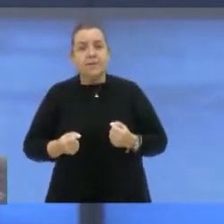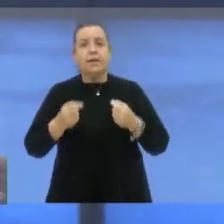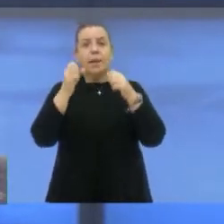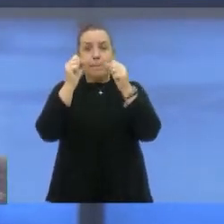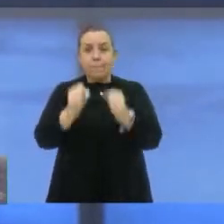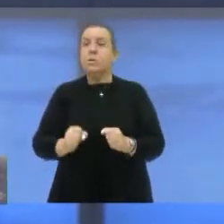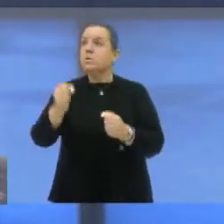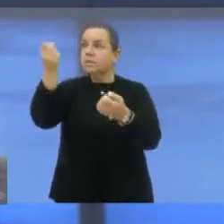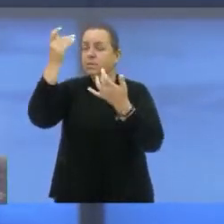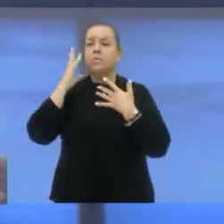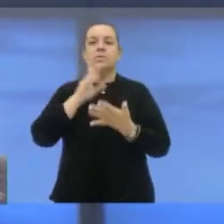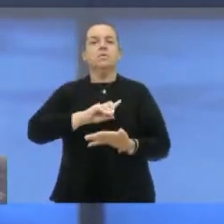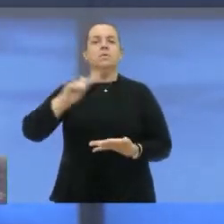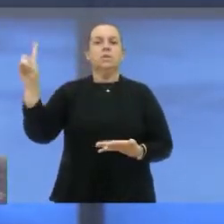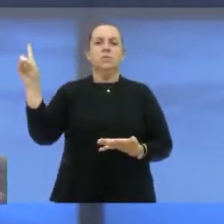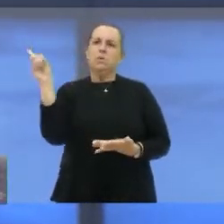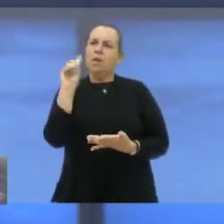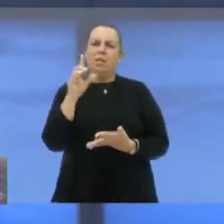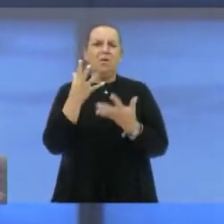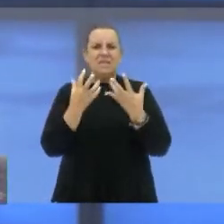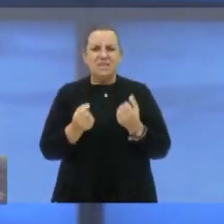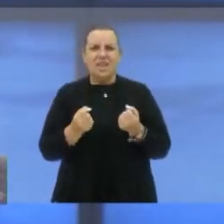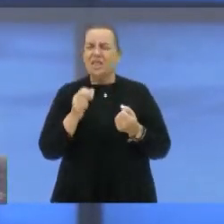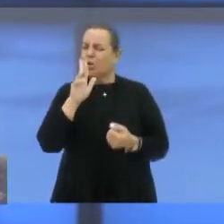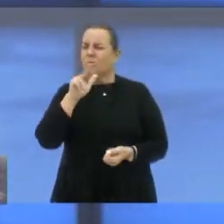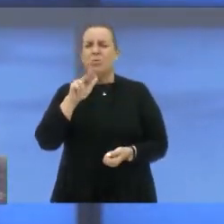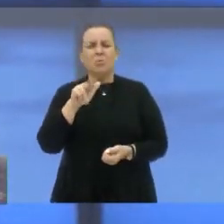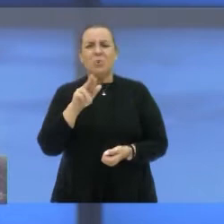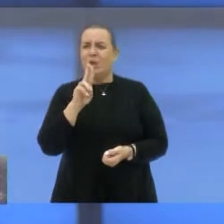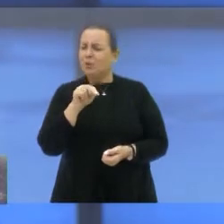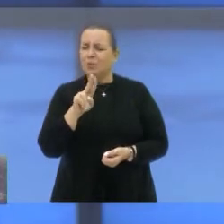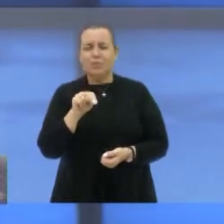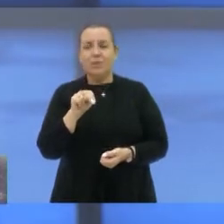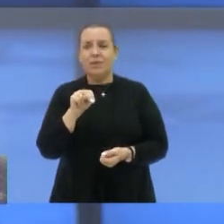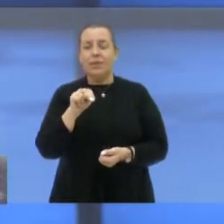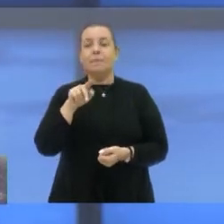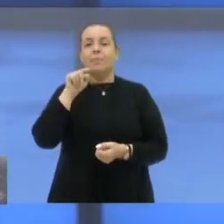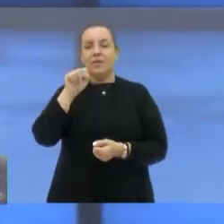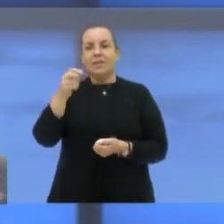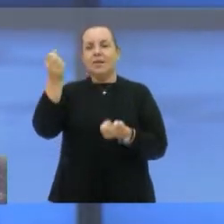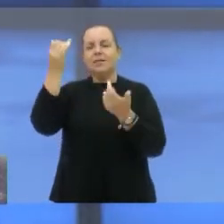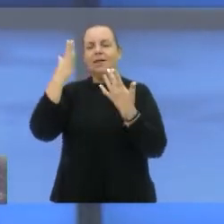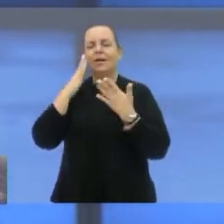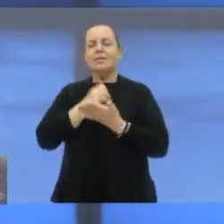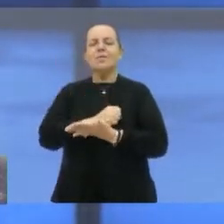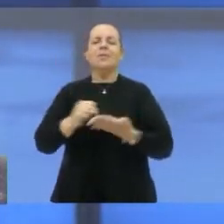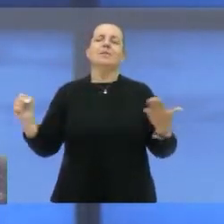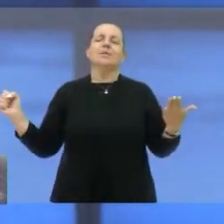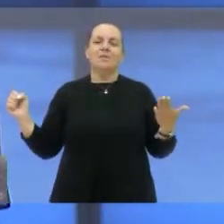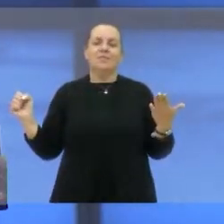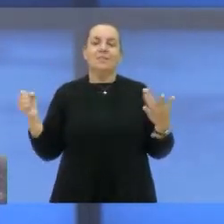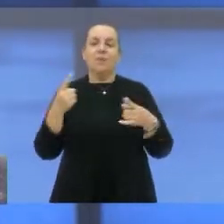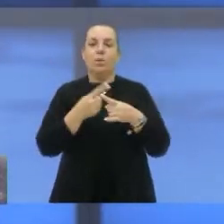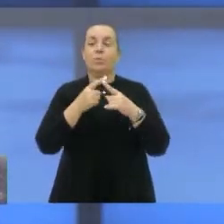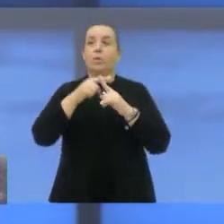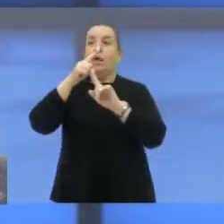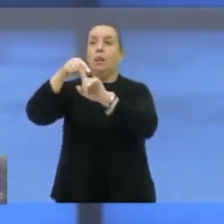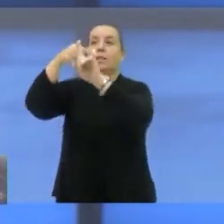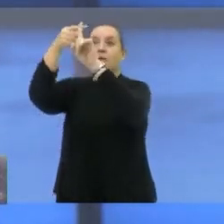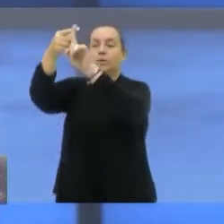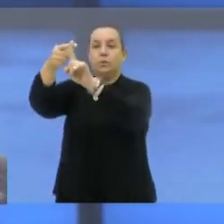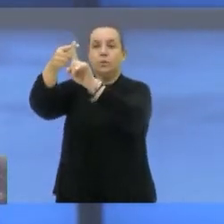de Deus e não permita jamais, jamais, que esta graça passe. Porque na cruz nosso Senhor